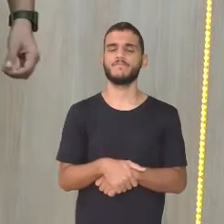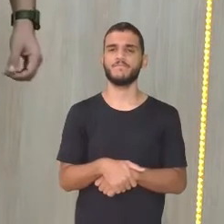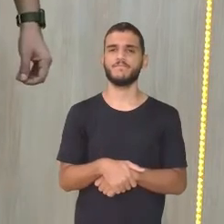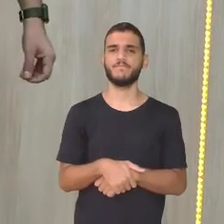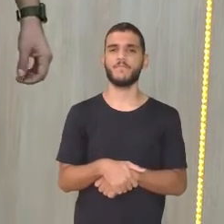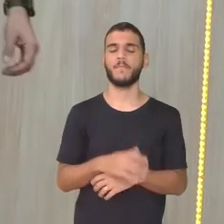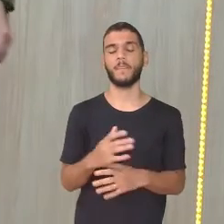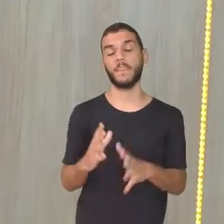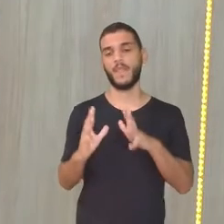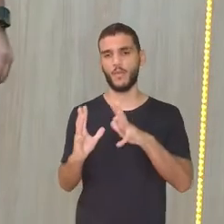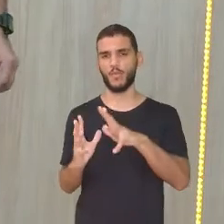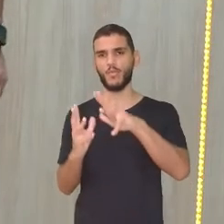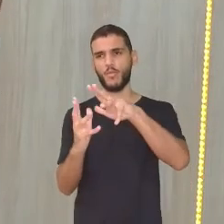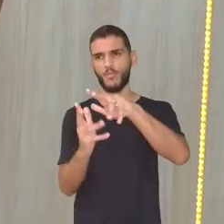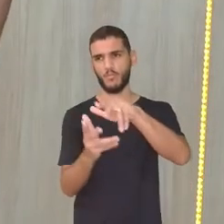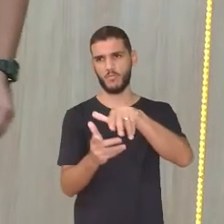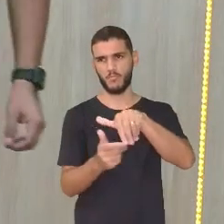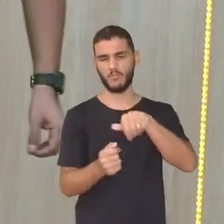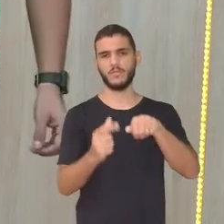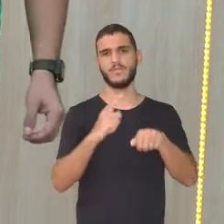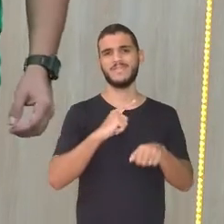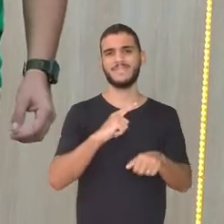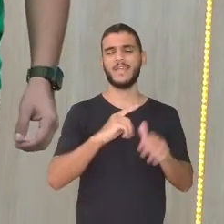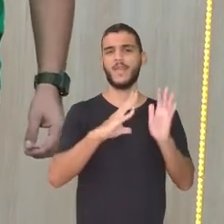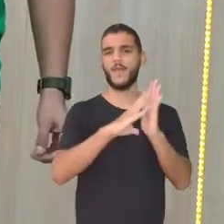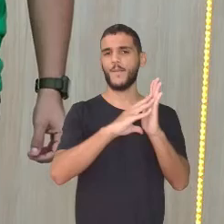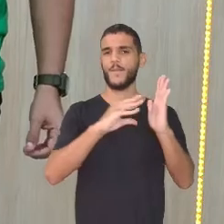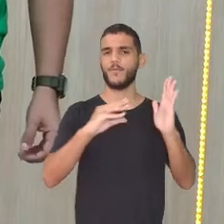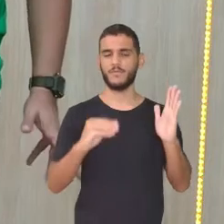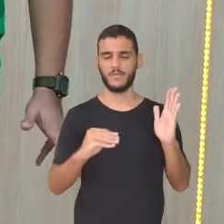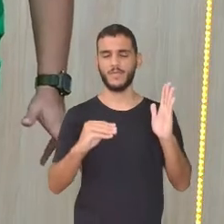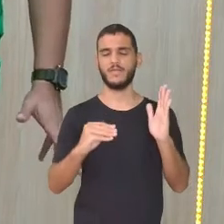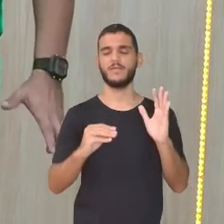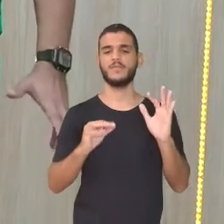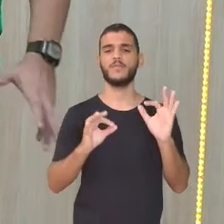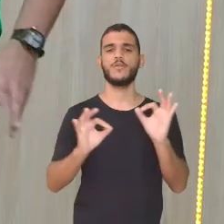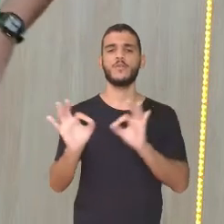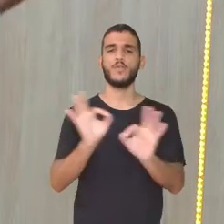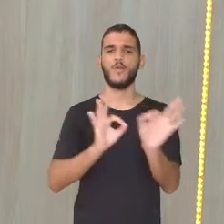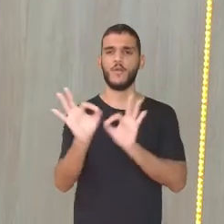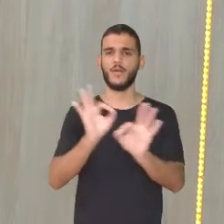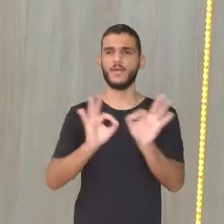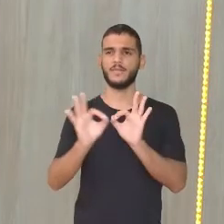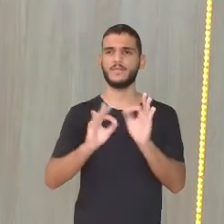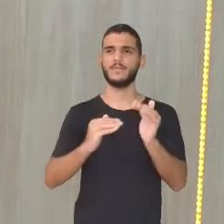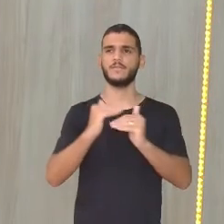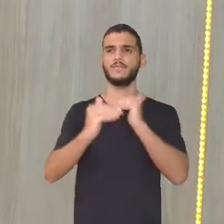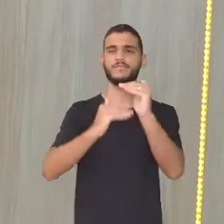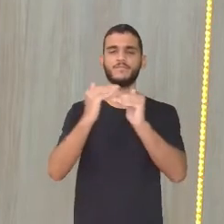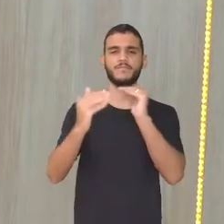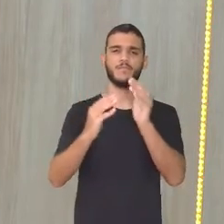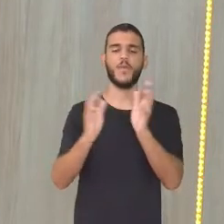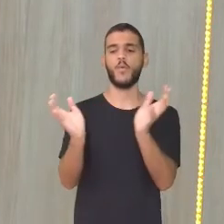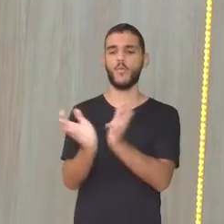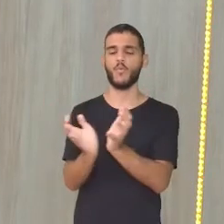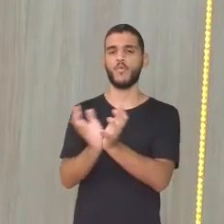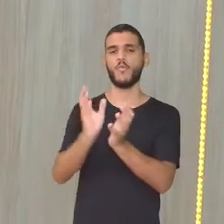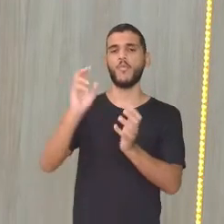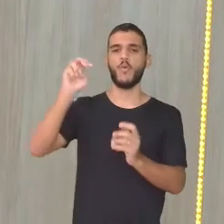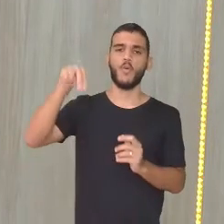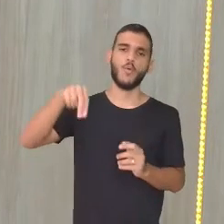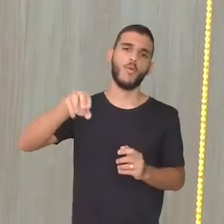no mundo, a gente tem alguns padrões para medir o desenvolvimento, né? A ONU, né,